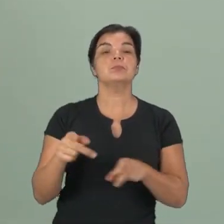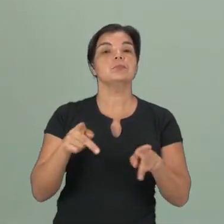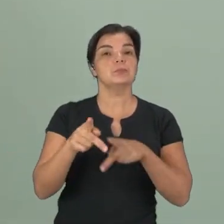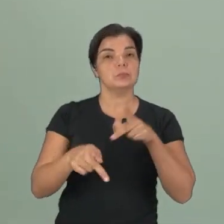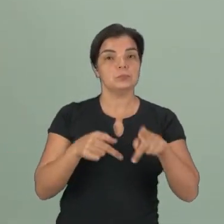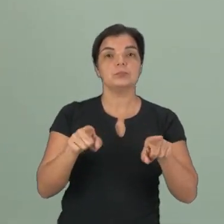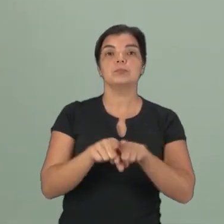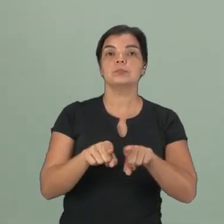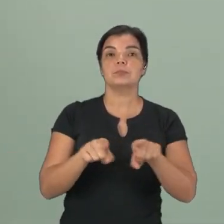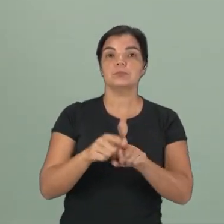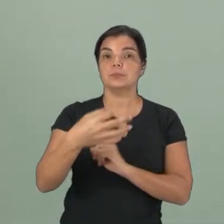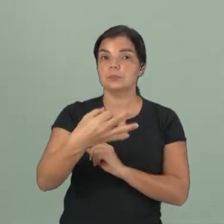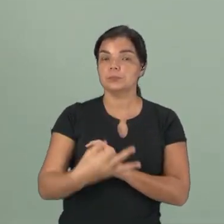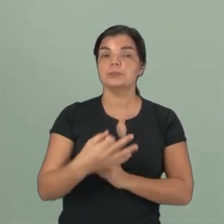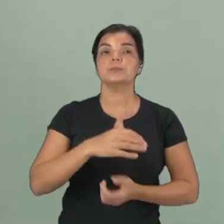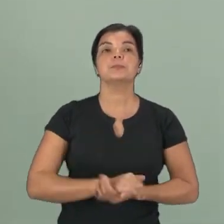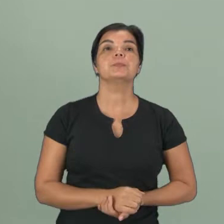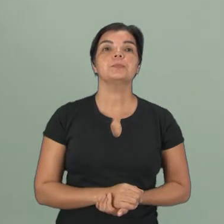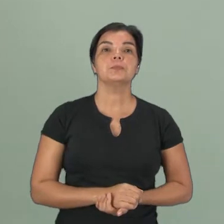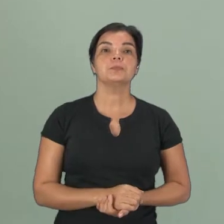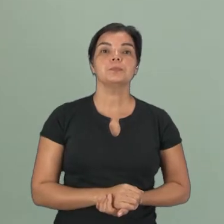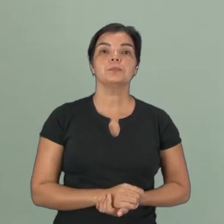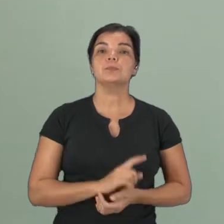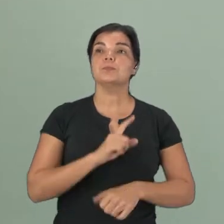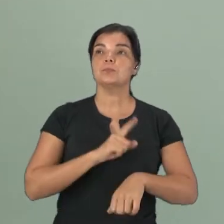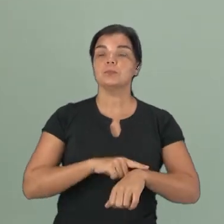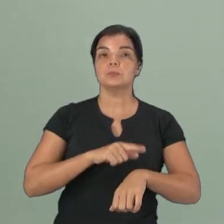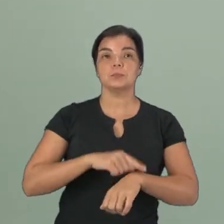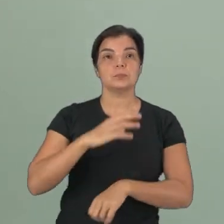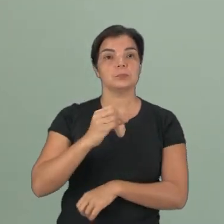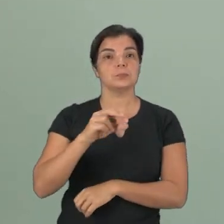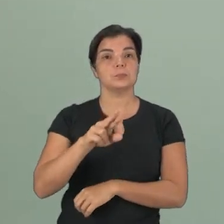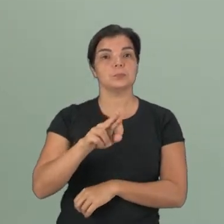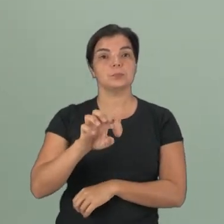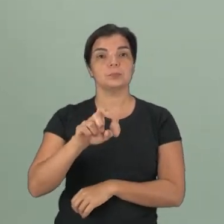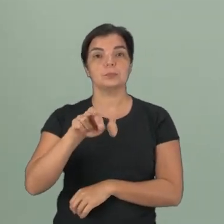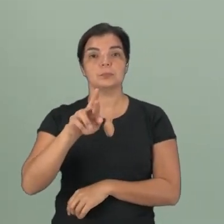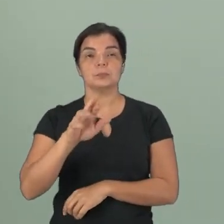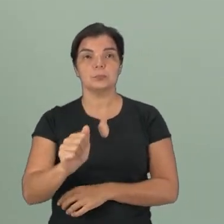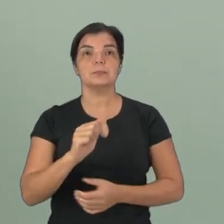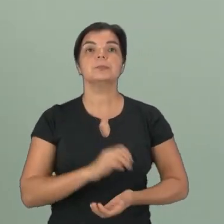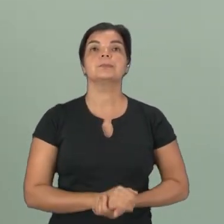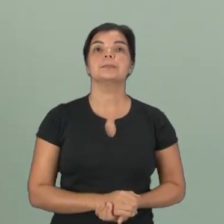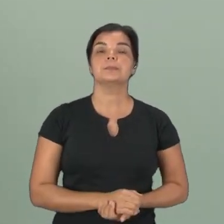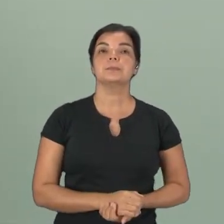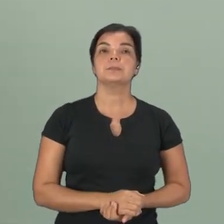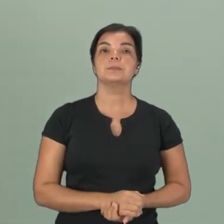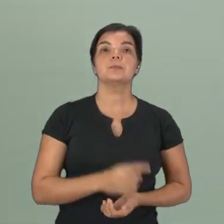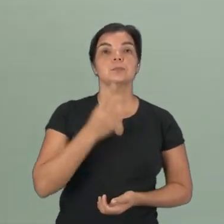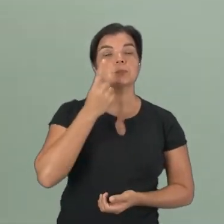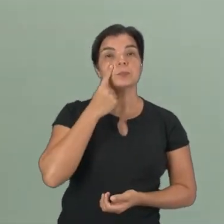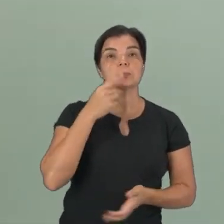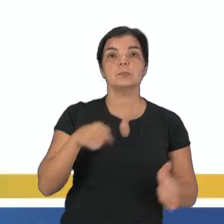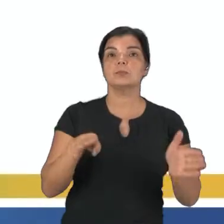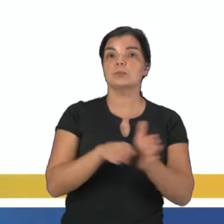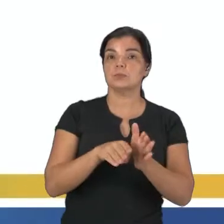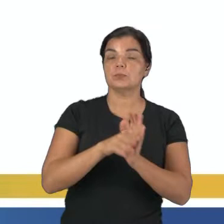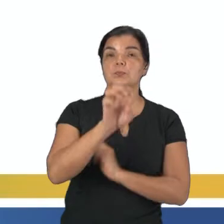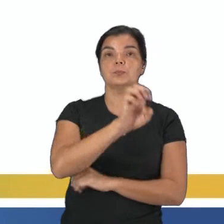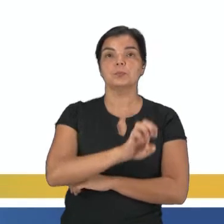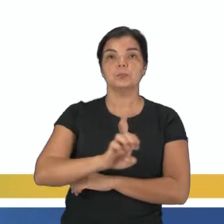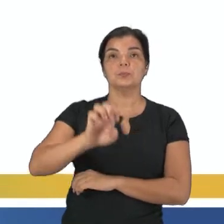civilizações e outros povos, certo? O segundo tempo é o chamado tempo da correria. Observem, é o tempo da chegada